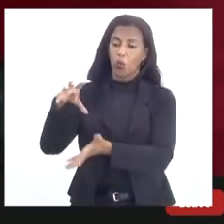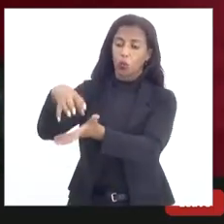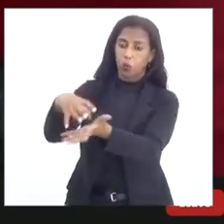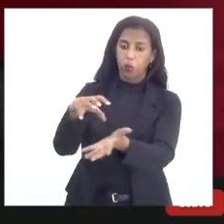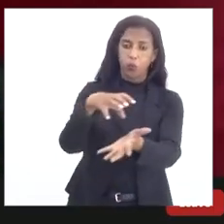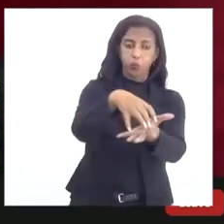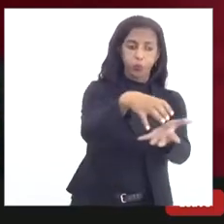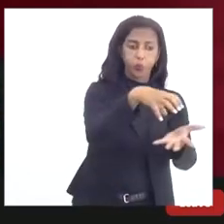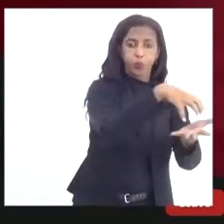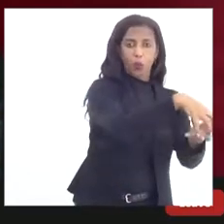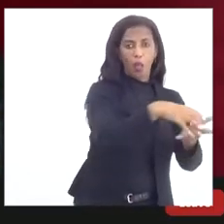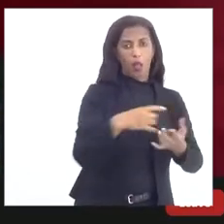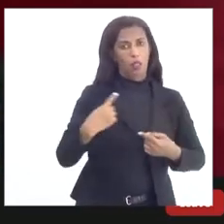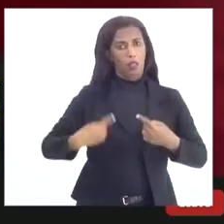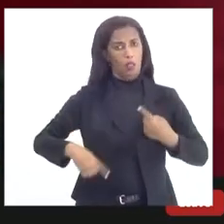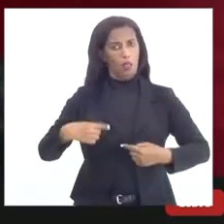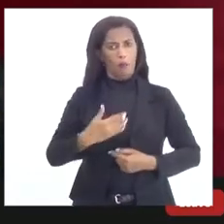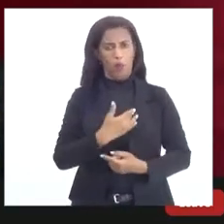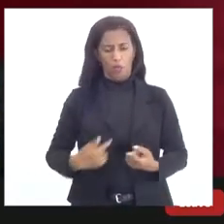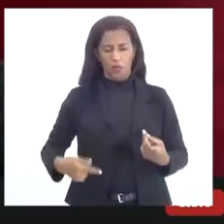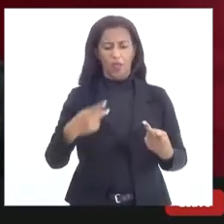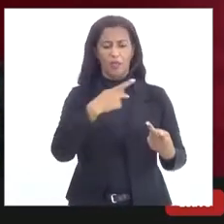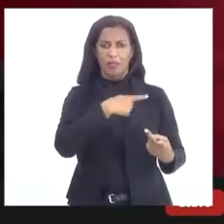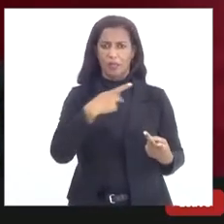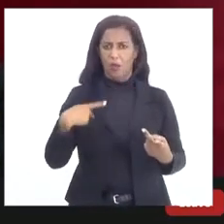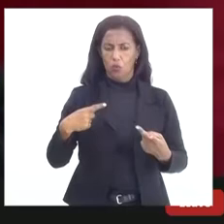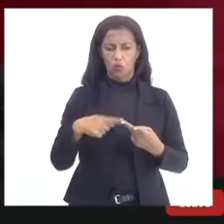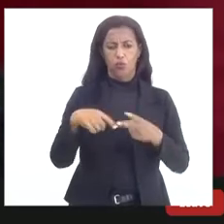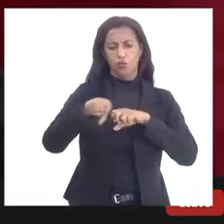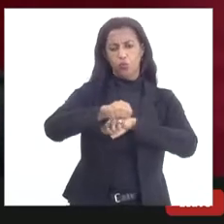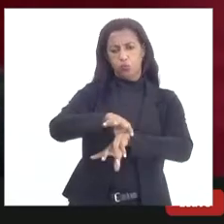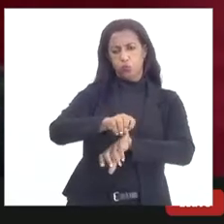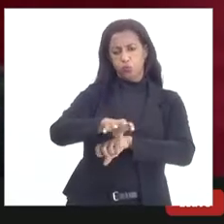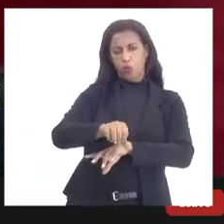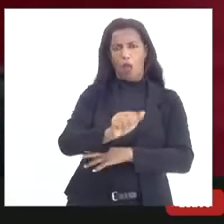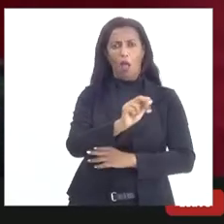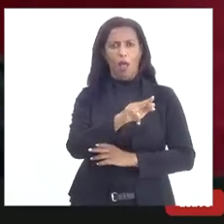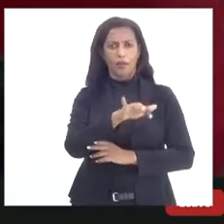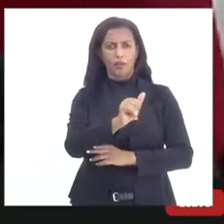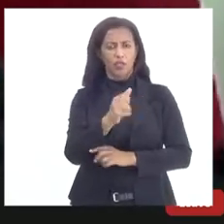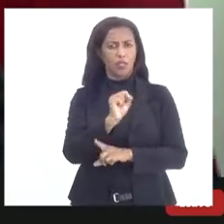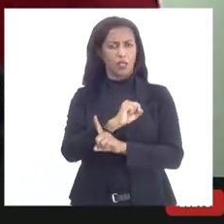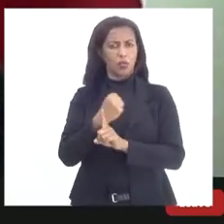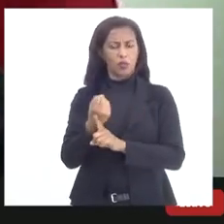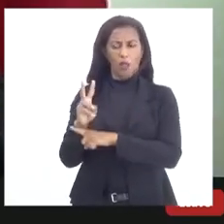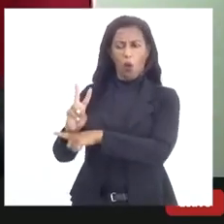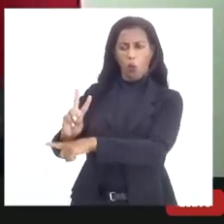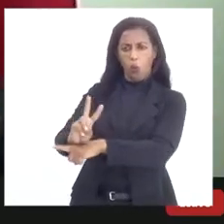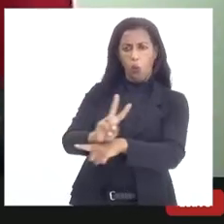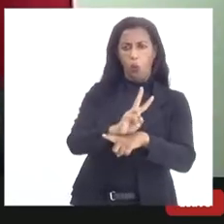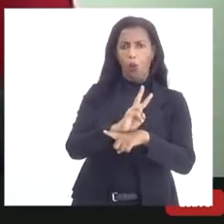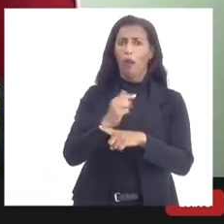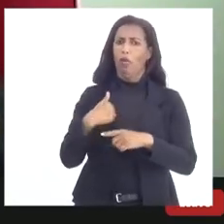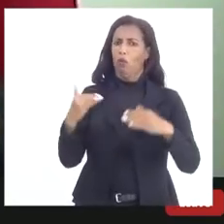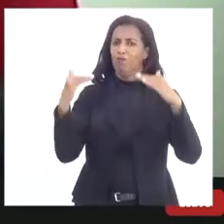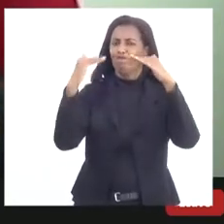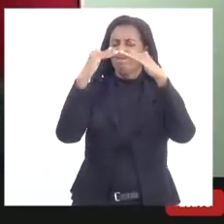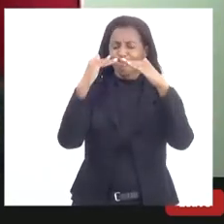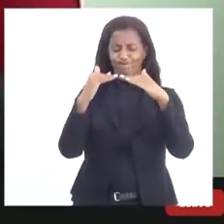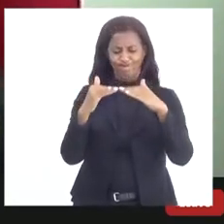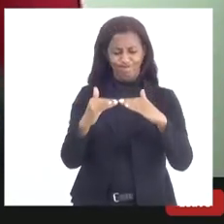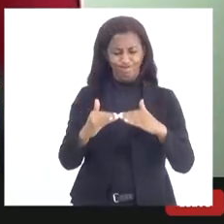da política pública, na saúde, na educação, na assistência social, né? Então, concordo